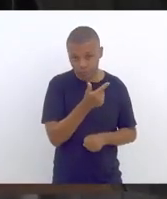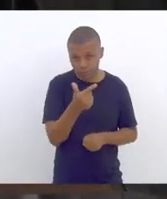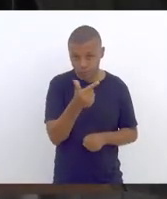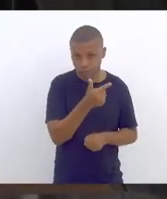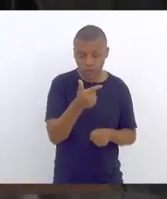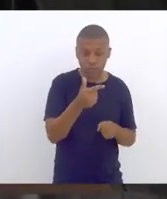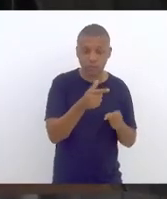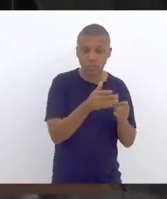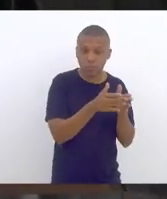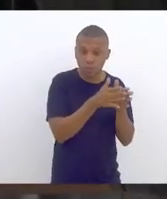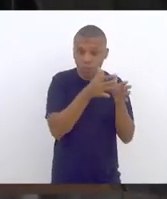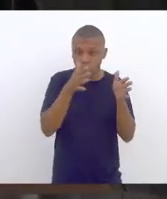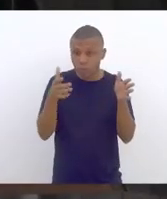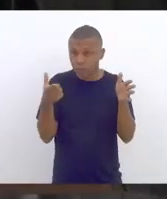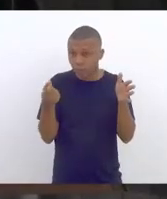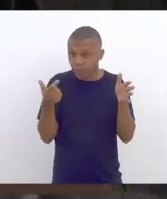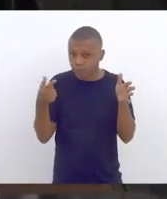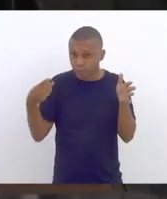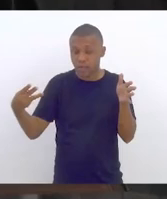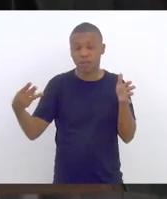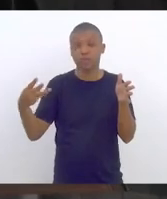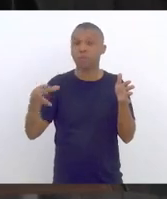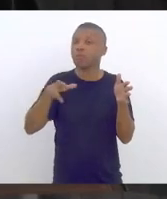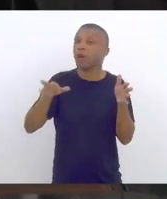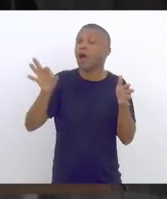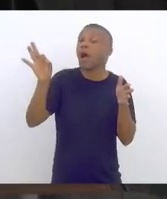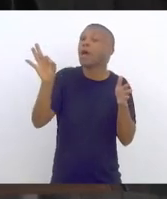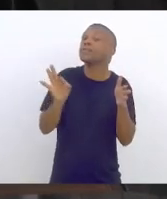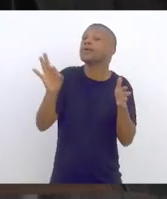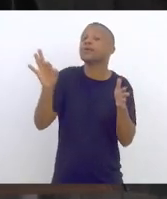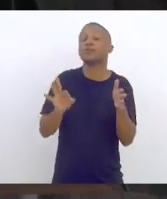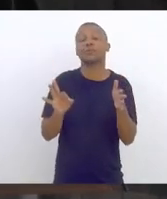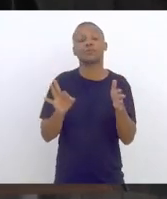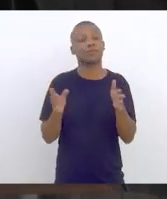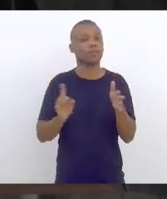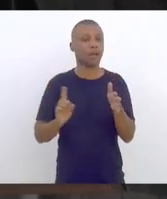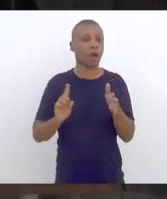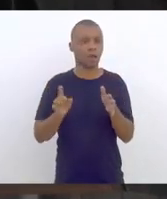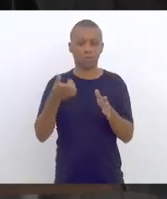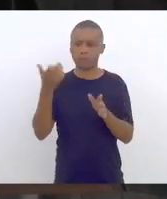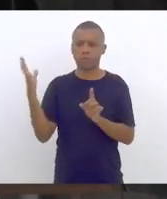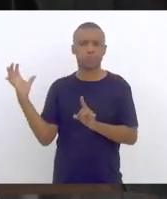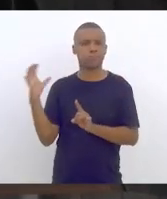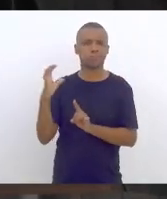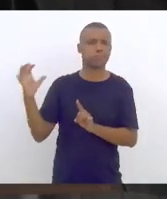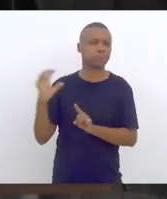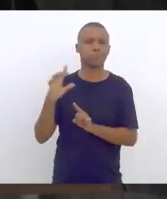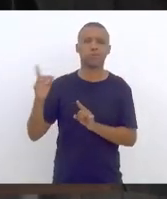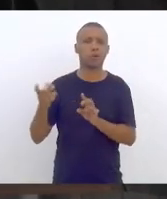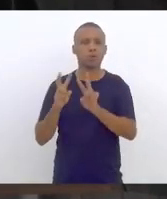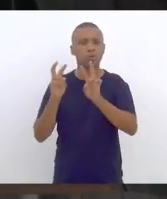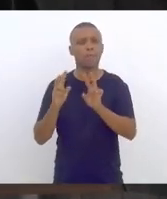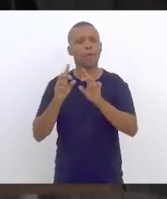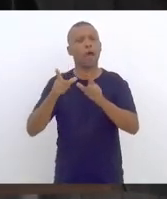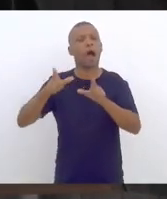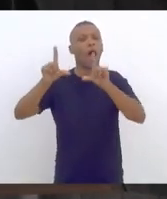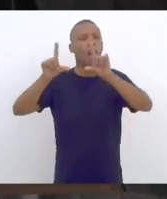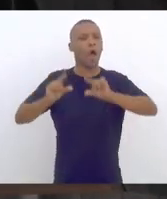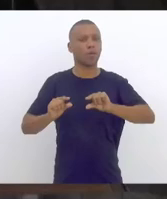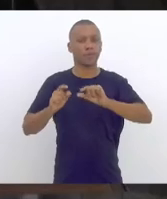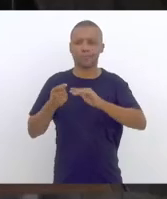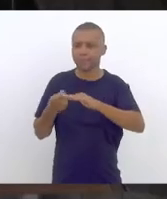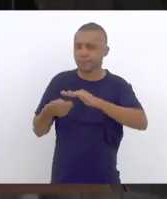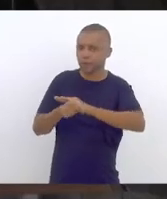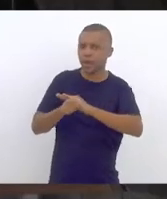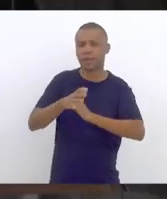apenas estatístico numérico isso tem repercussão sobre a redução de investimentos na